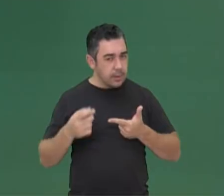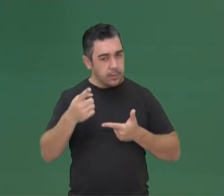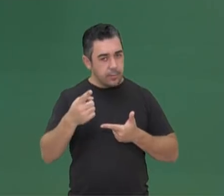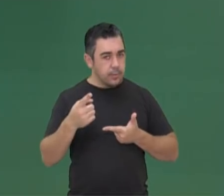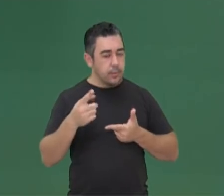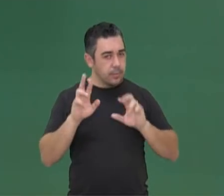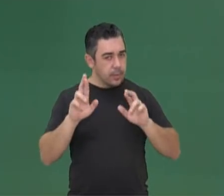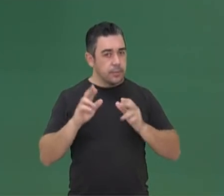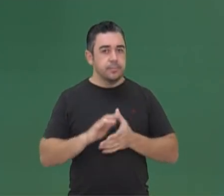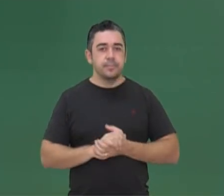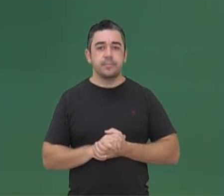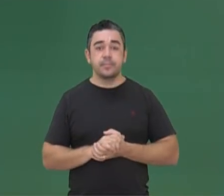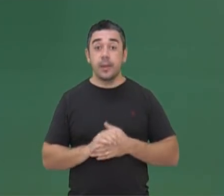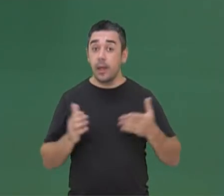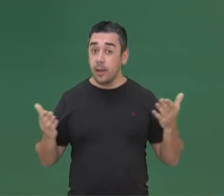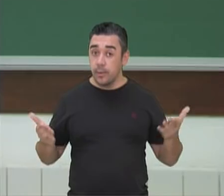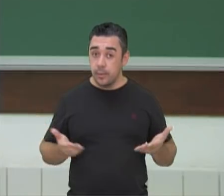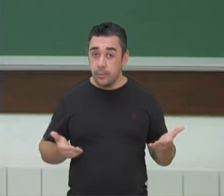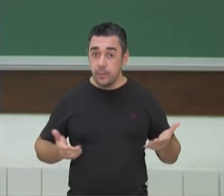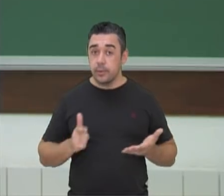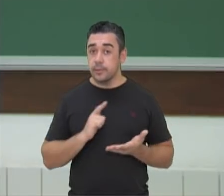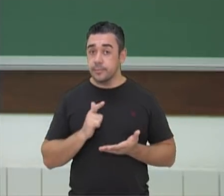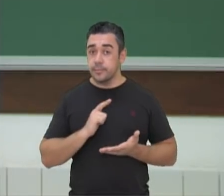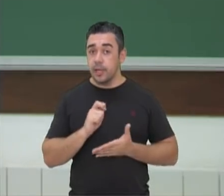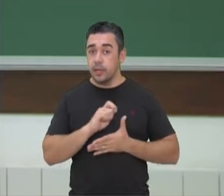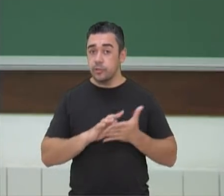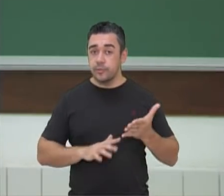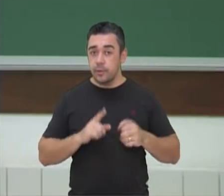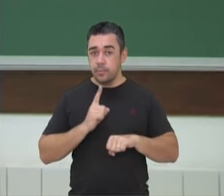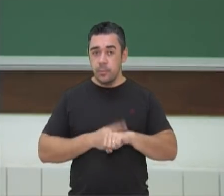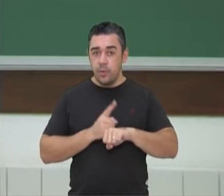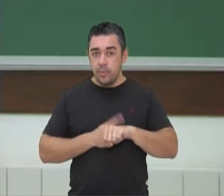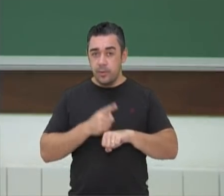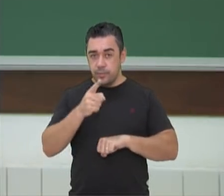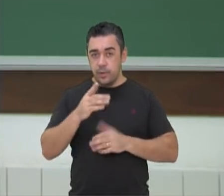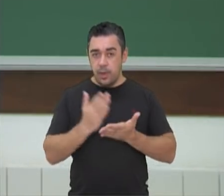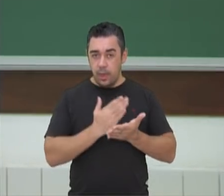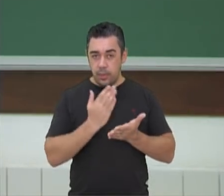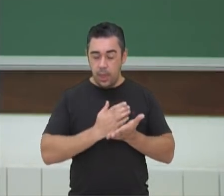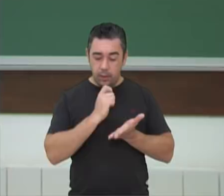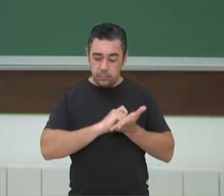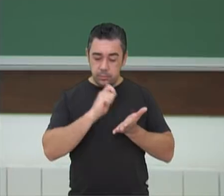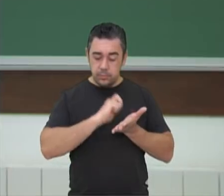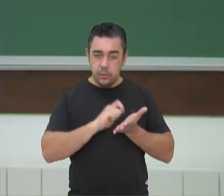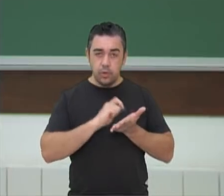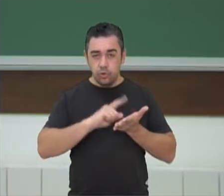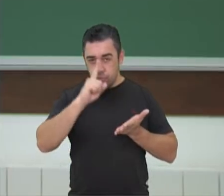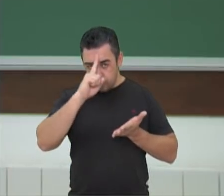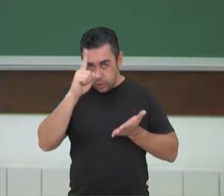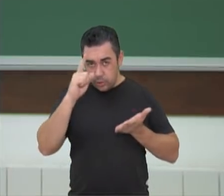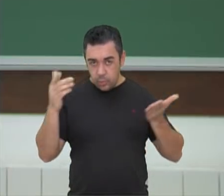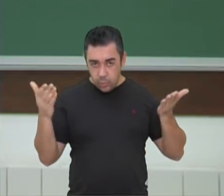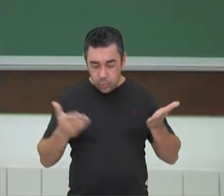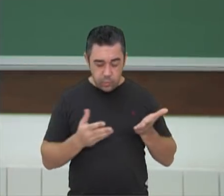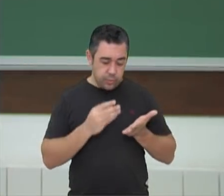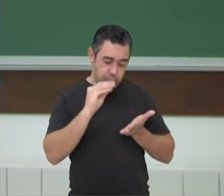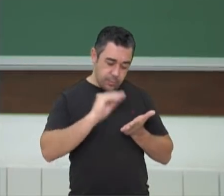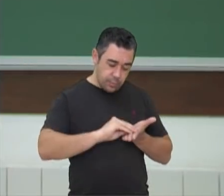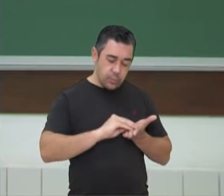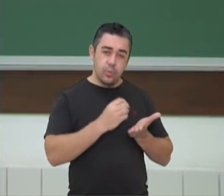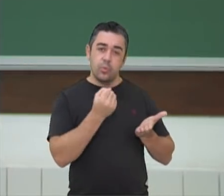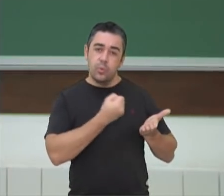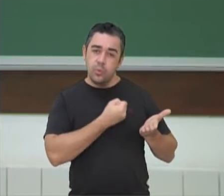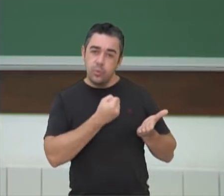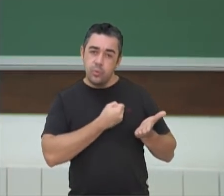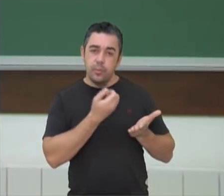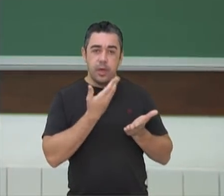acertado esse exercício. Bom, agora é aquele momento de pegar o caderno, colocar a data, colocar o número da nossa aula